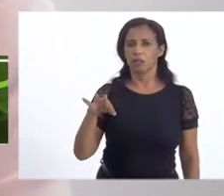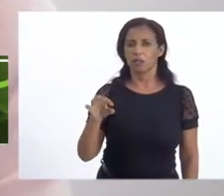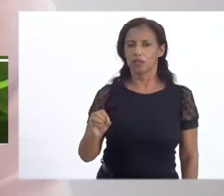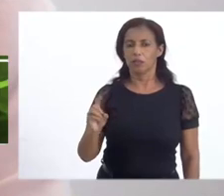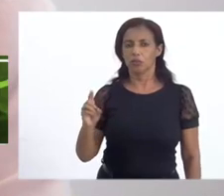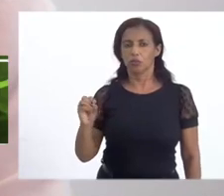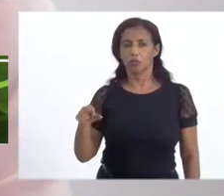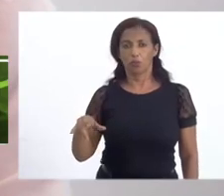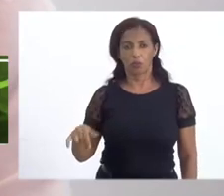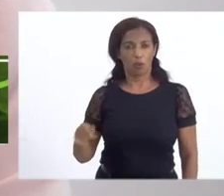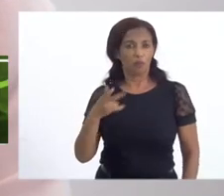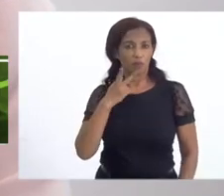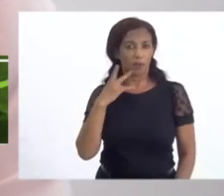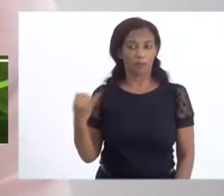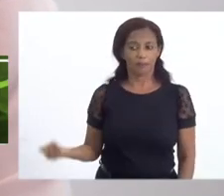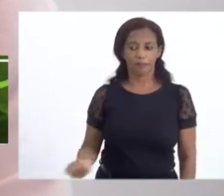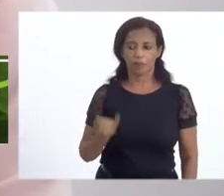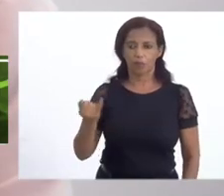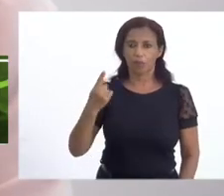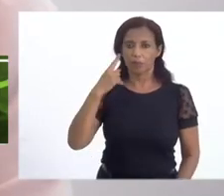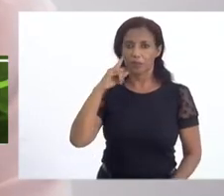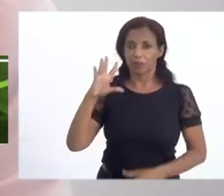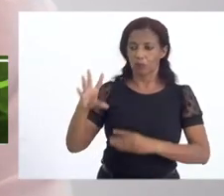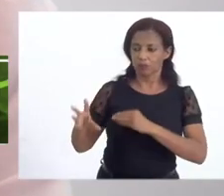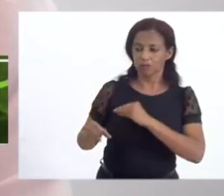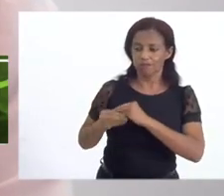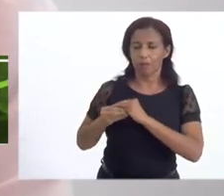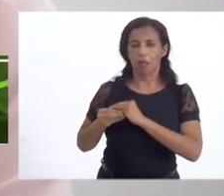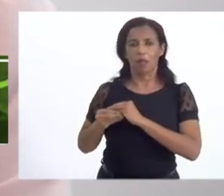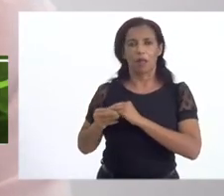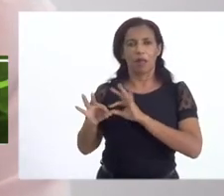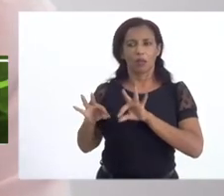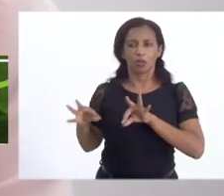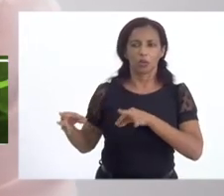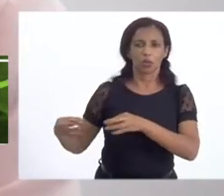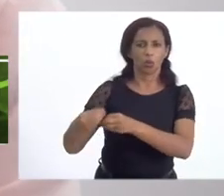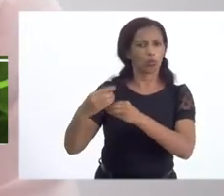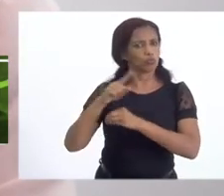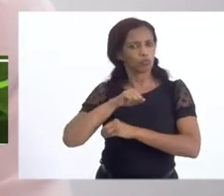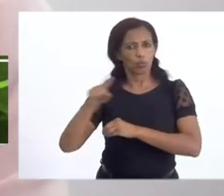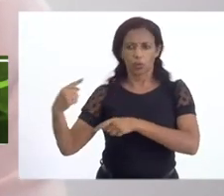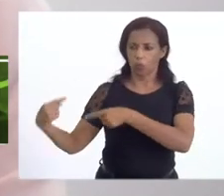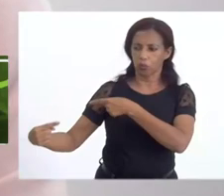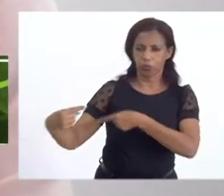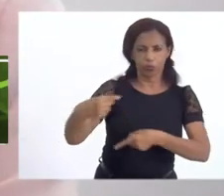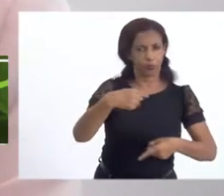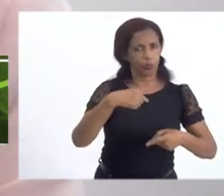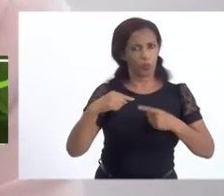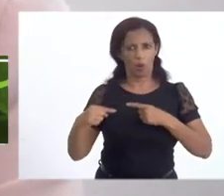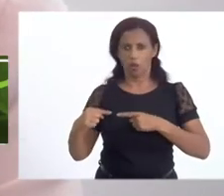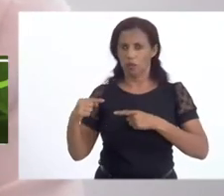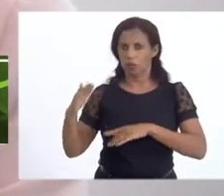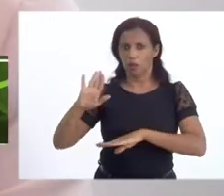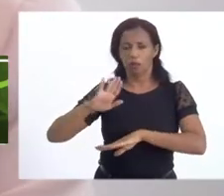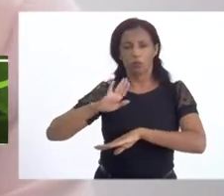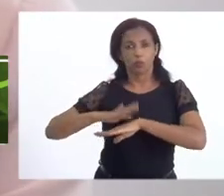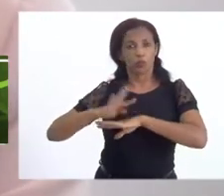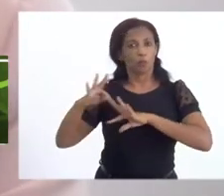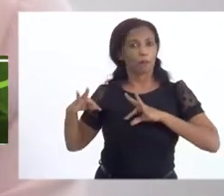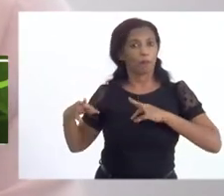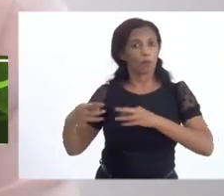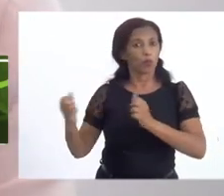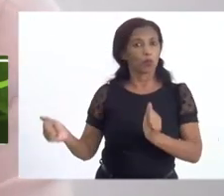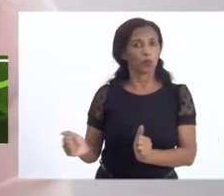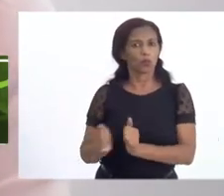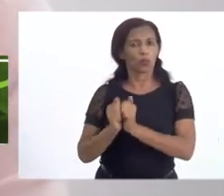né, estabelecer que são complementares os aeroportos e não concorrentes entre si, como também foi destacado na fala